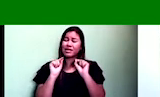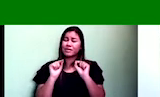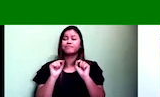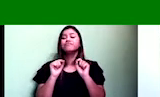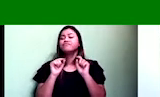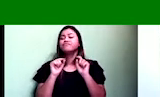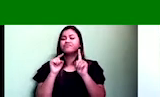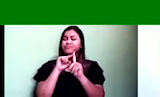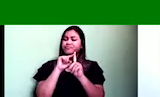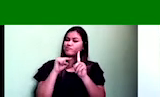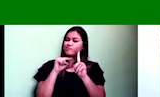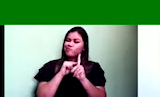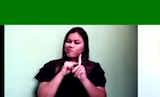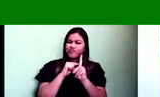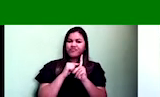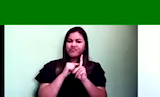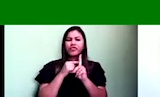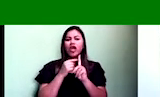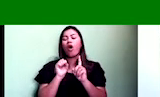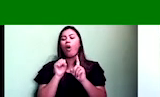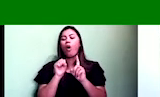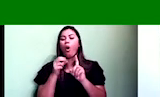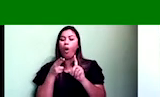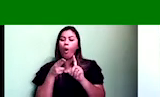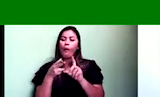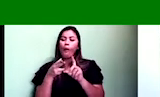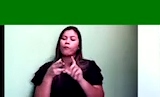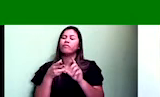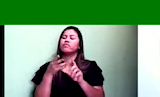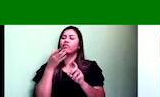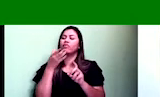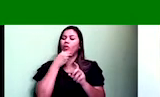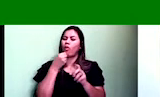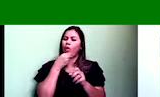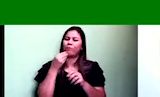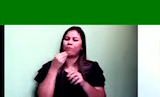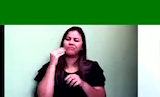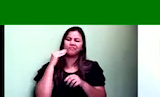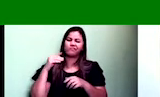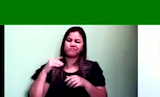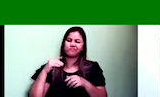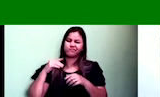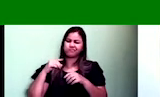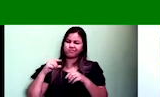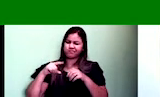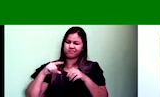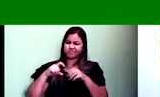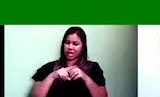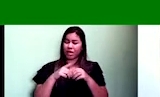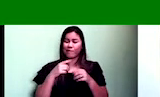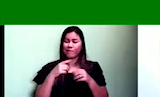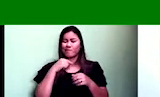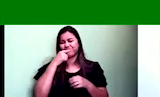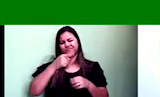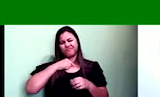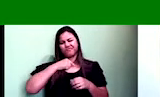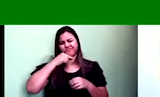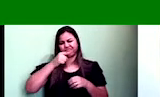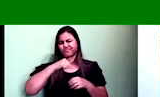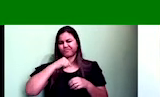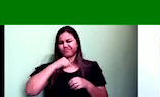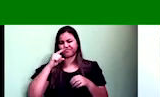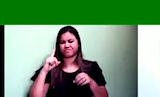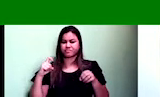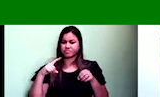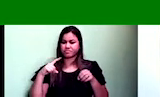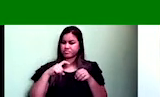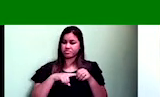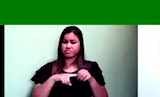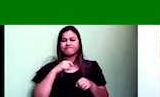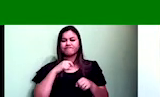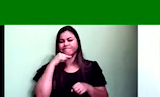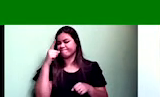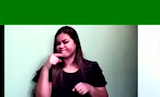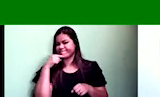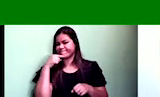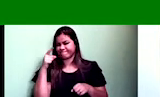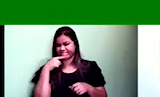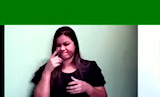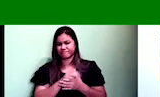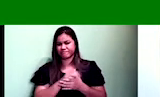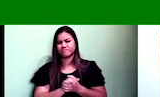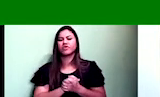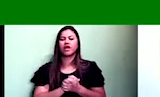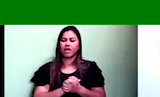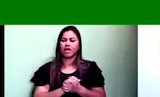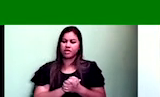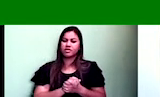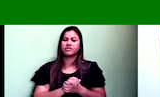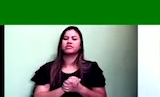mais comuns, a Chlamydia trachomatis, também causando doença inflamatória pélvica, Treponema pálido,